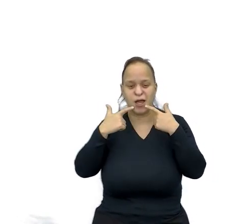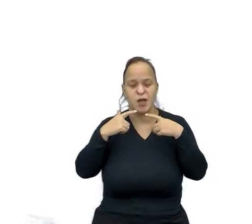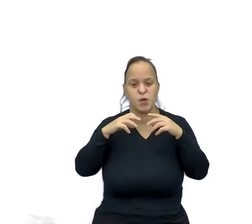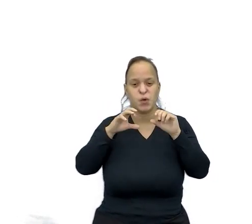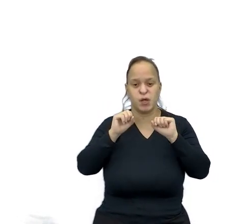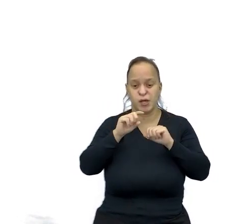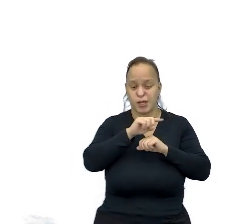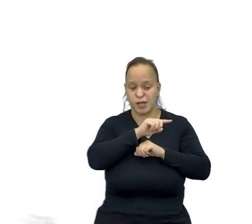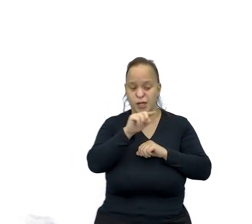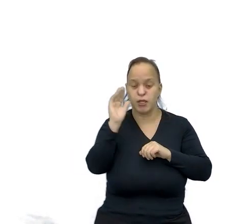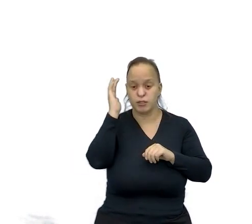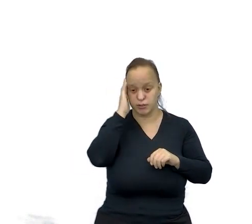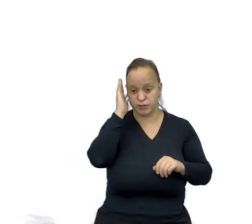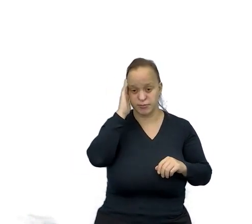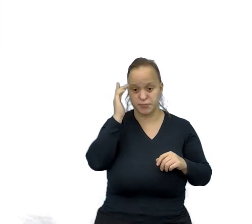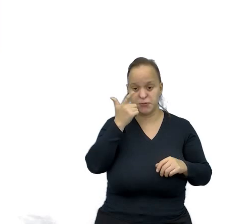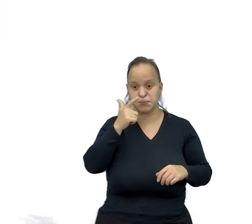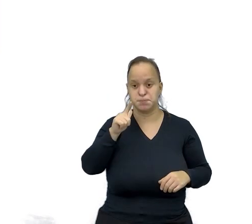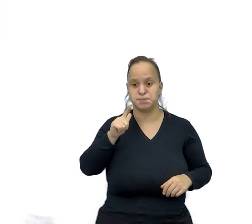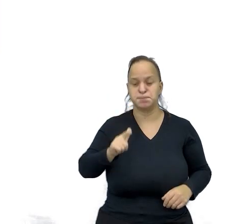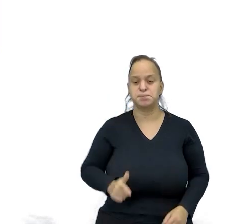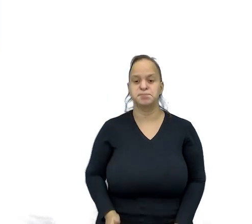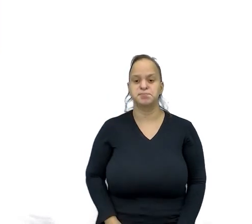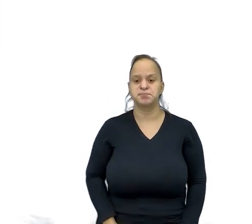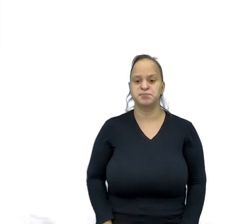apresentam. Próximo.